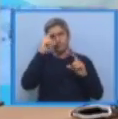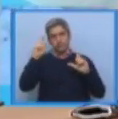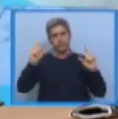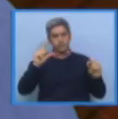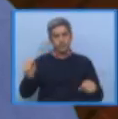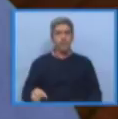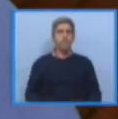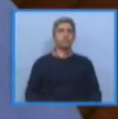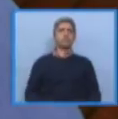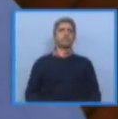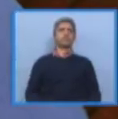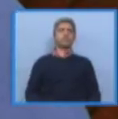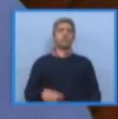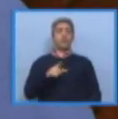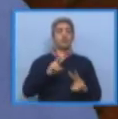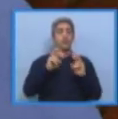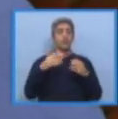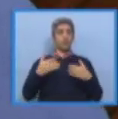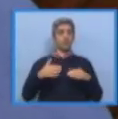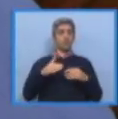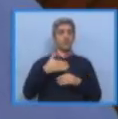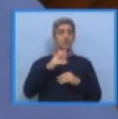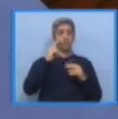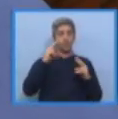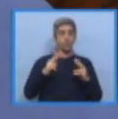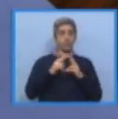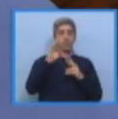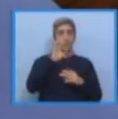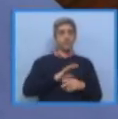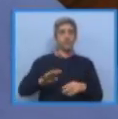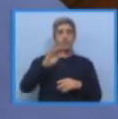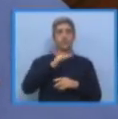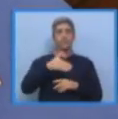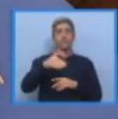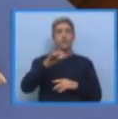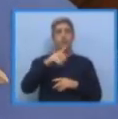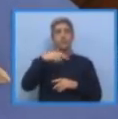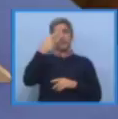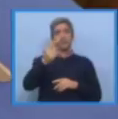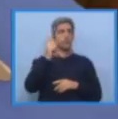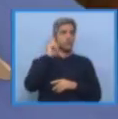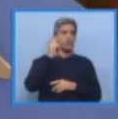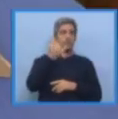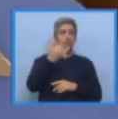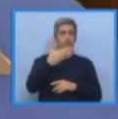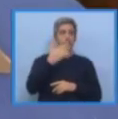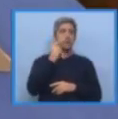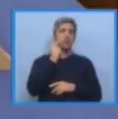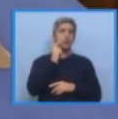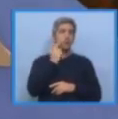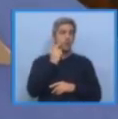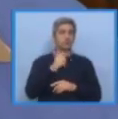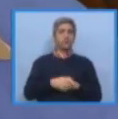de saúde. Este é um tema que certamente passará pelo vosso encontro nacional, previsto para o próximo dia 21 de